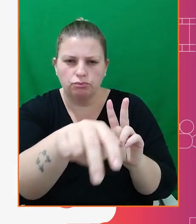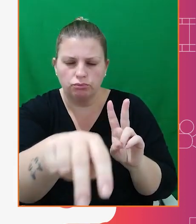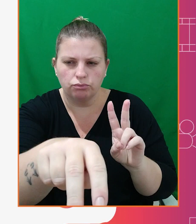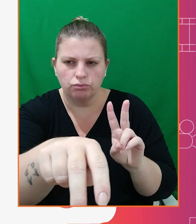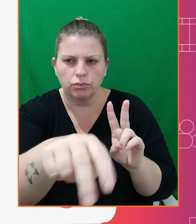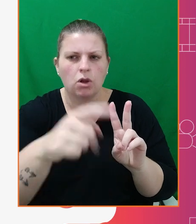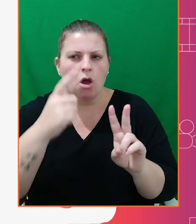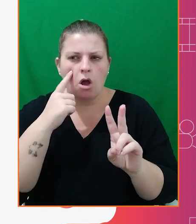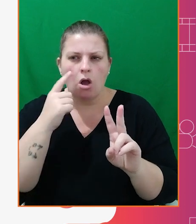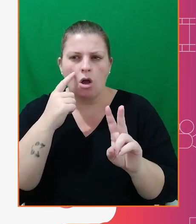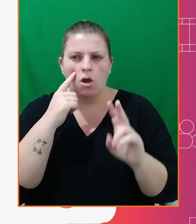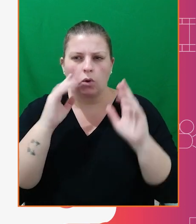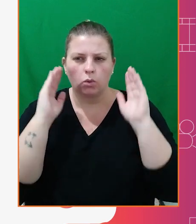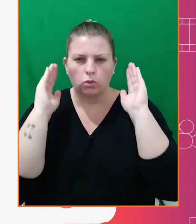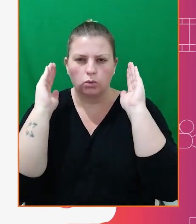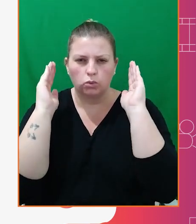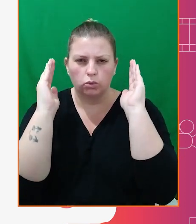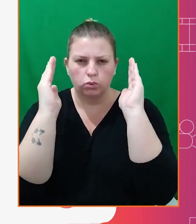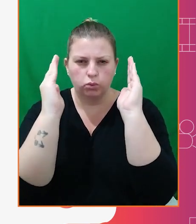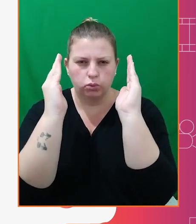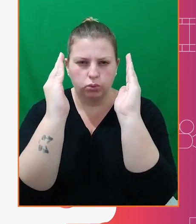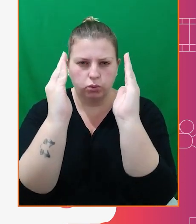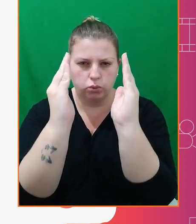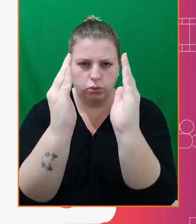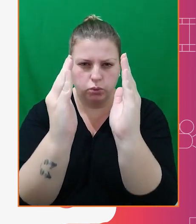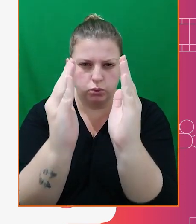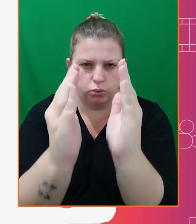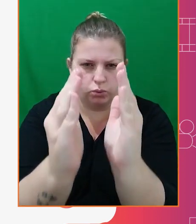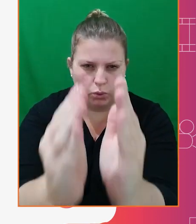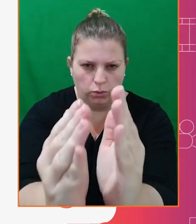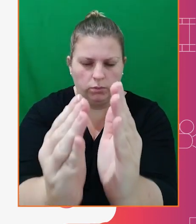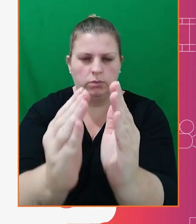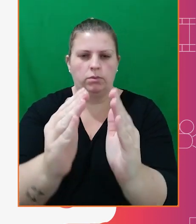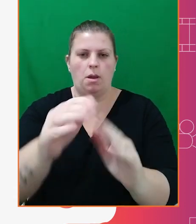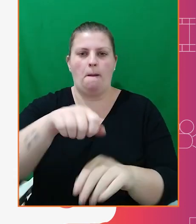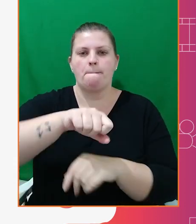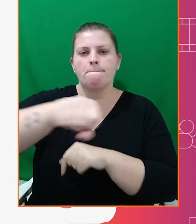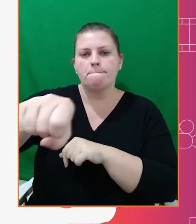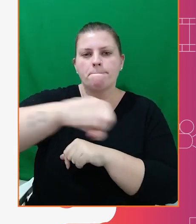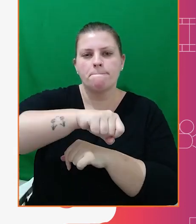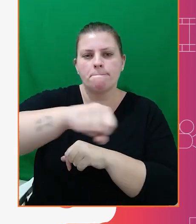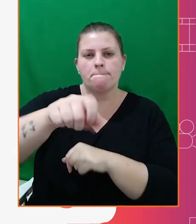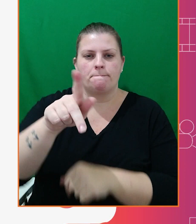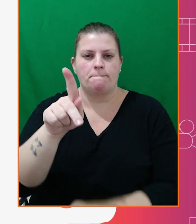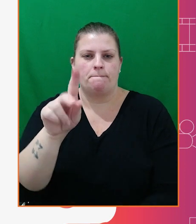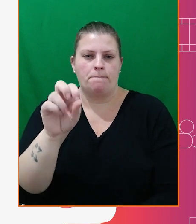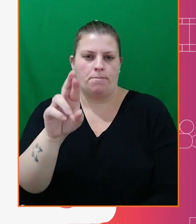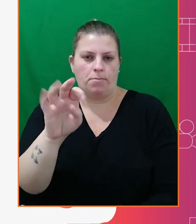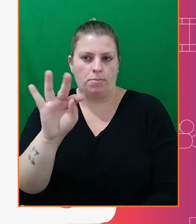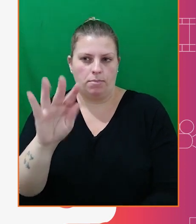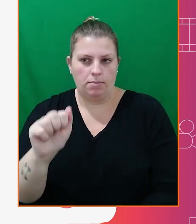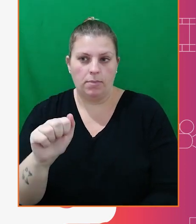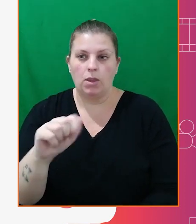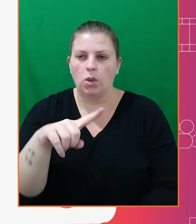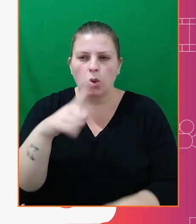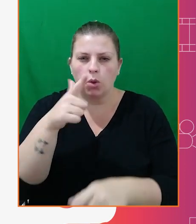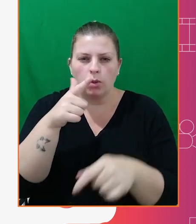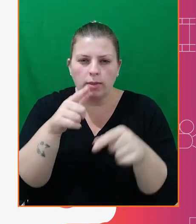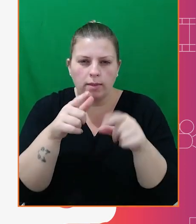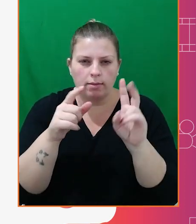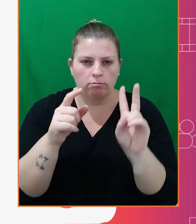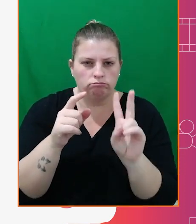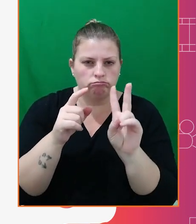quase todas as linhas direcionam para essa porta, e os personagens, mesmo não estando no centro do